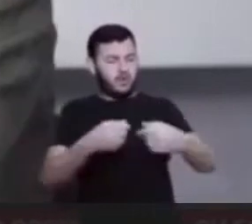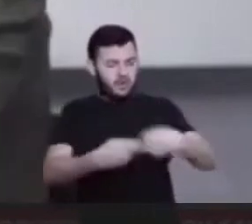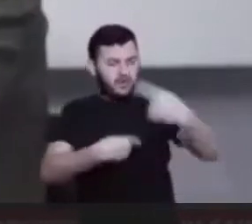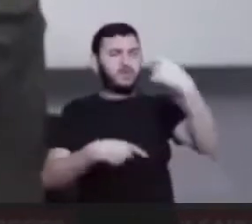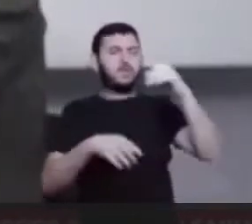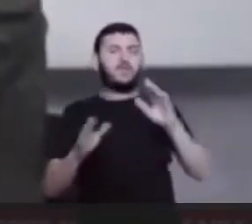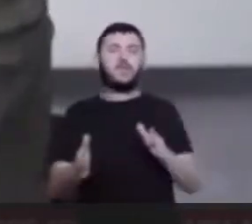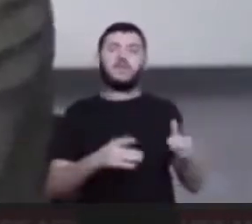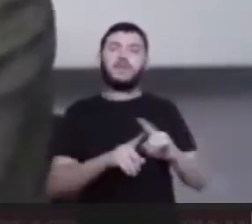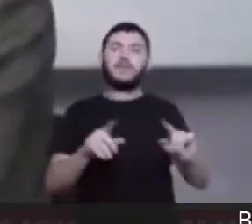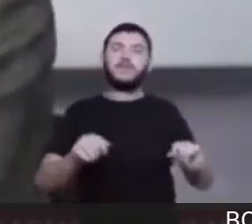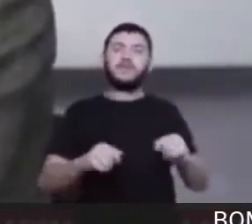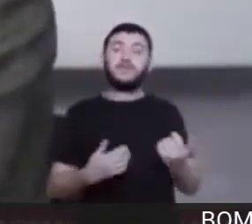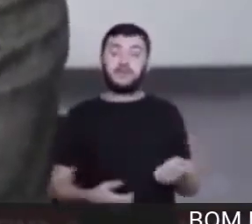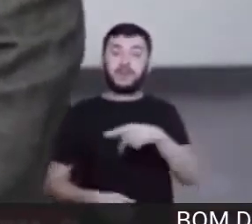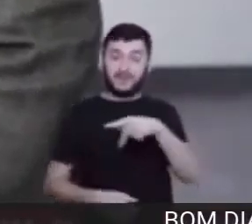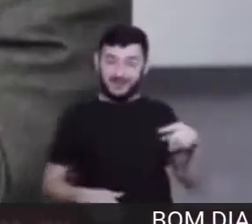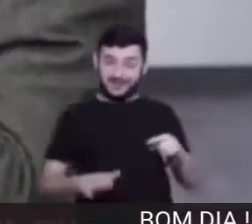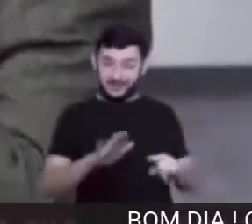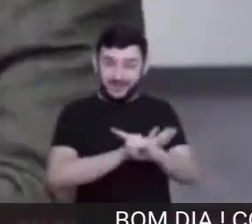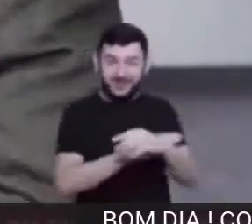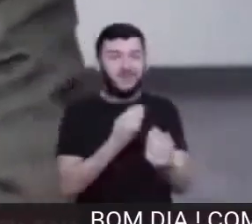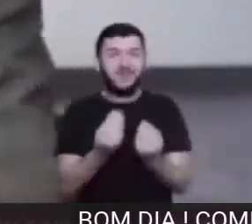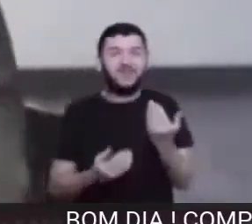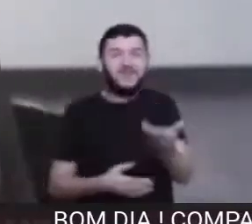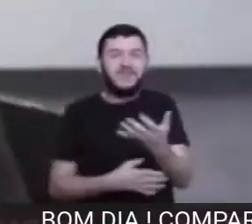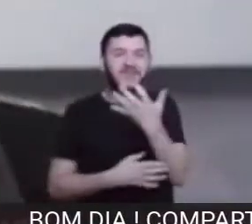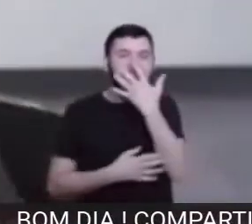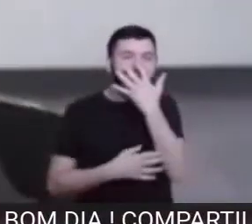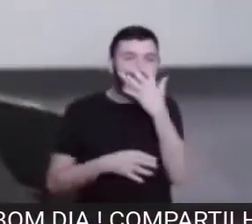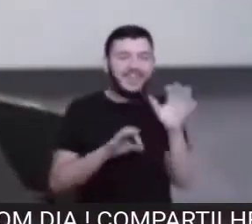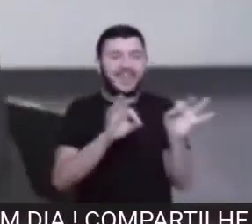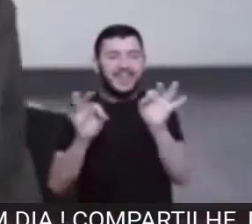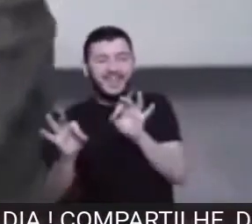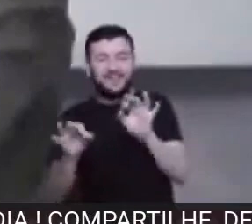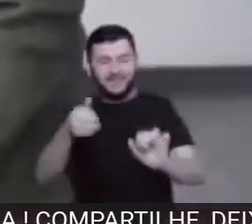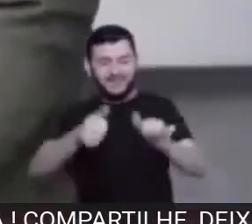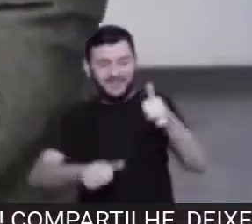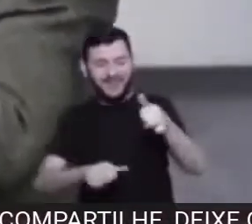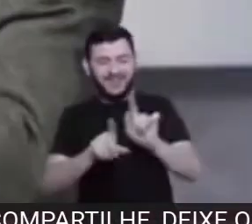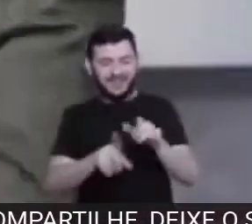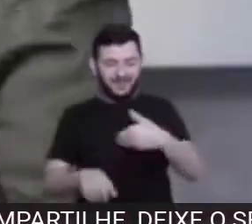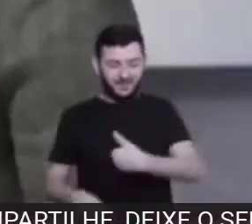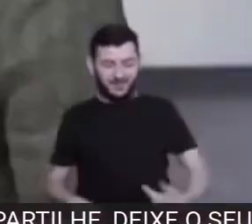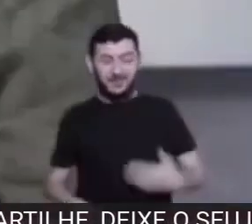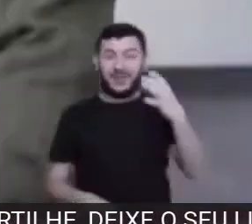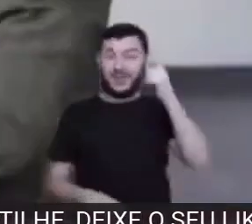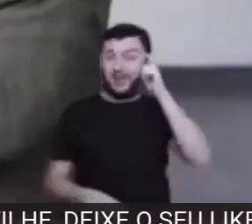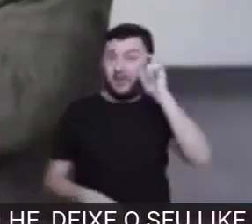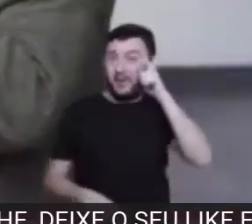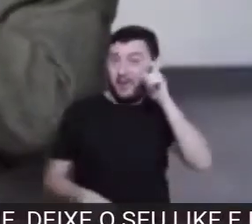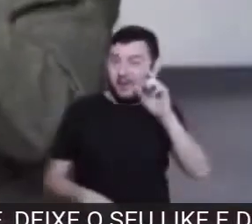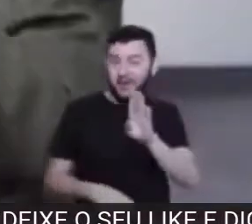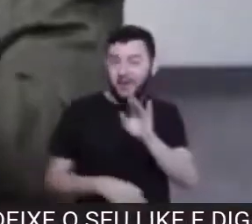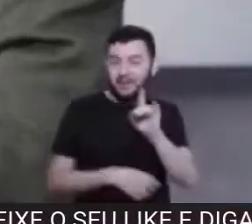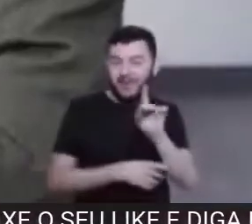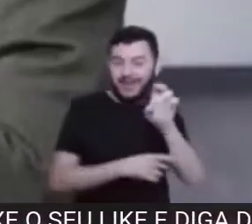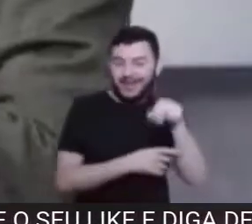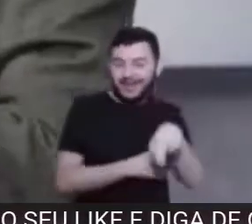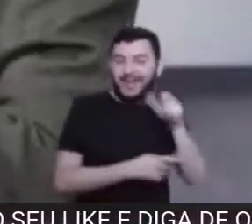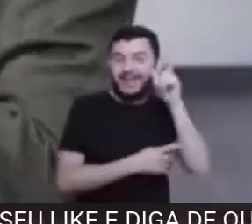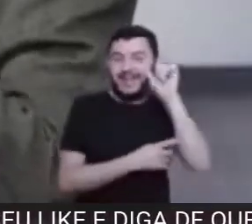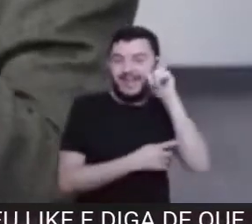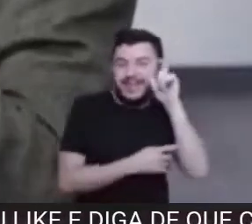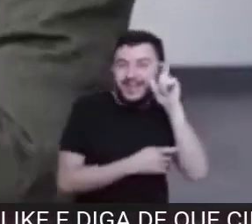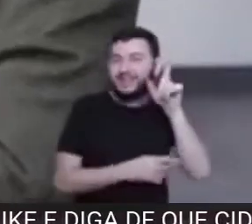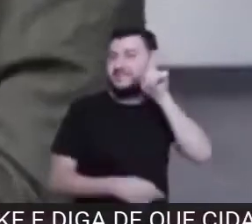vê o governo Biden? Como é que o senhor analisa a atuação dele? O governo Biden mais uma vez